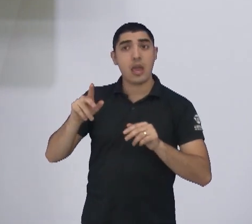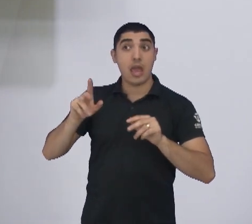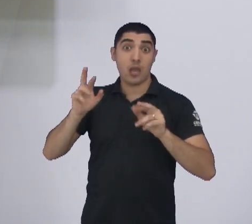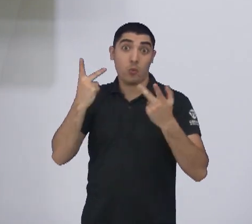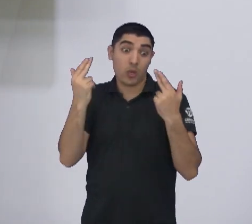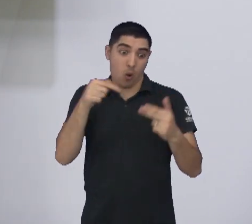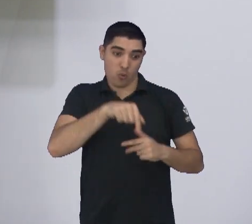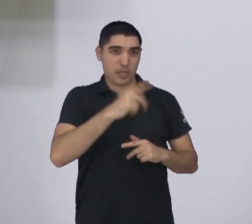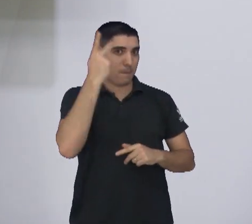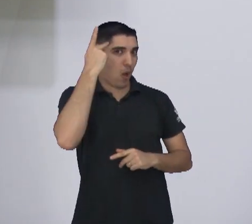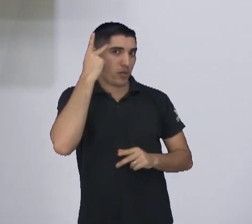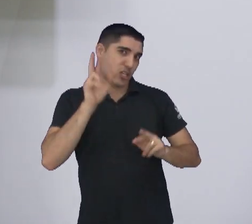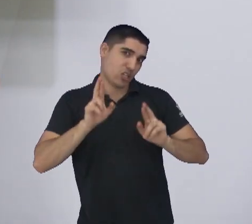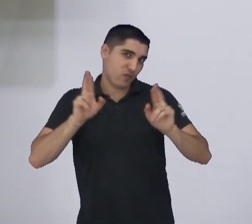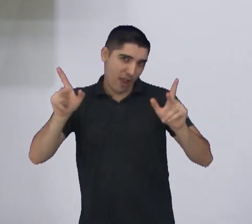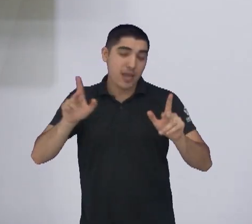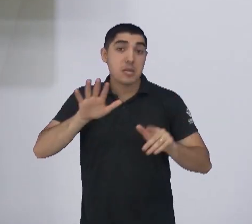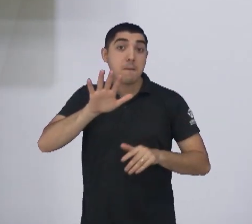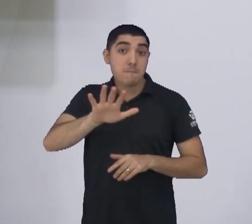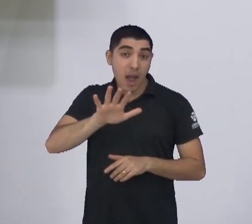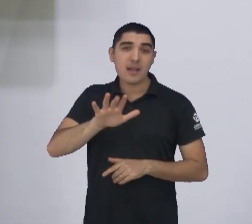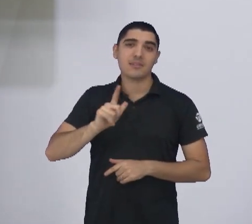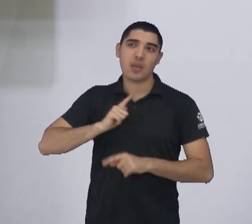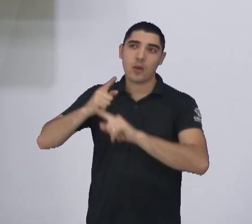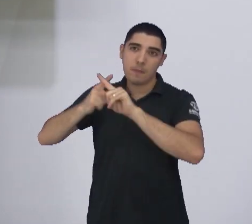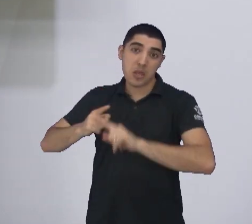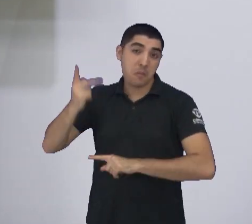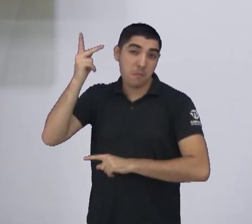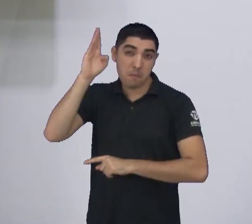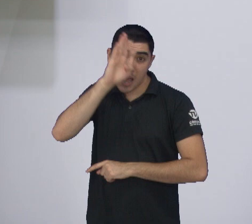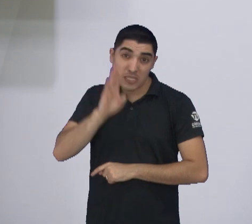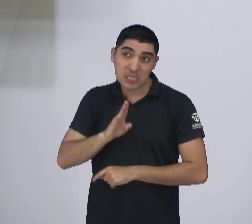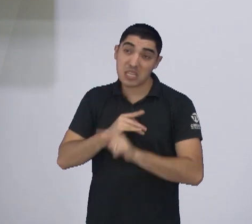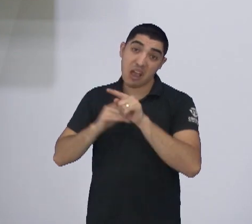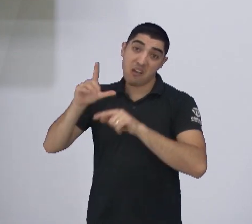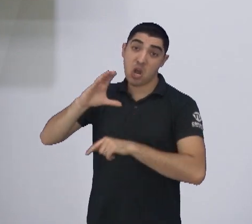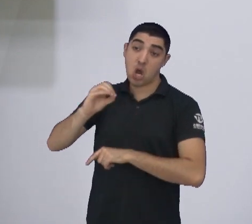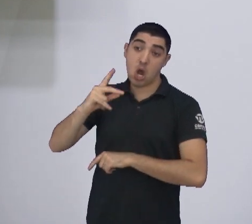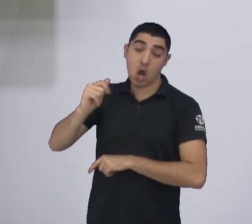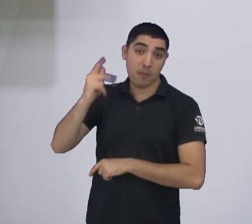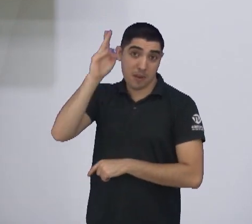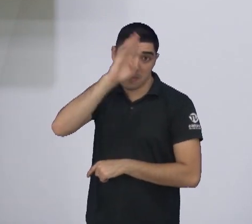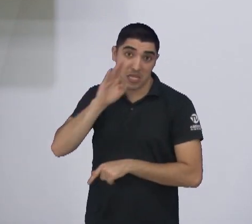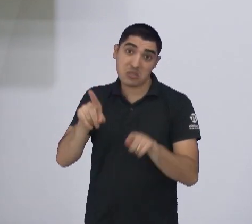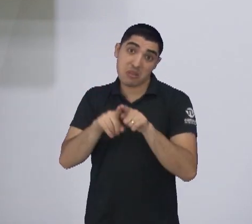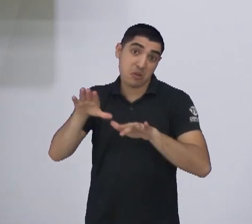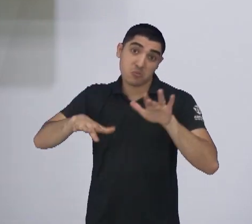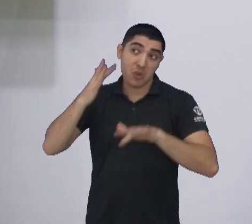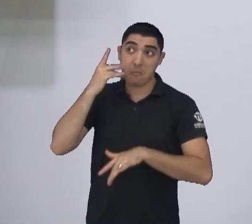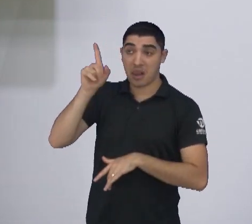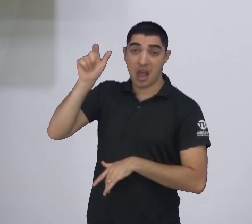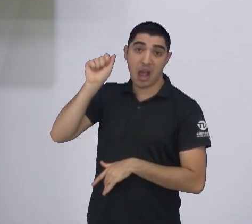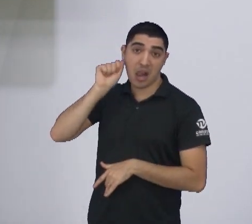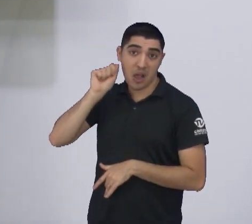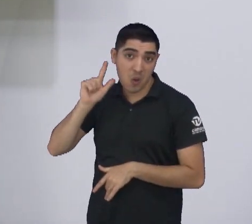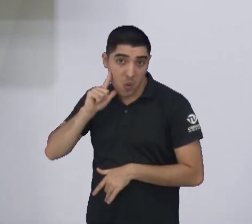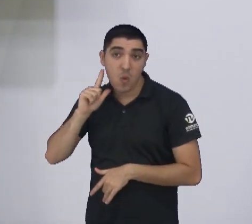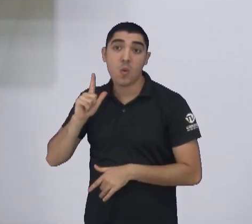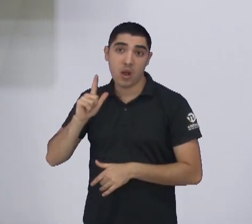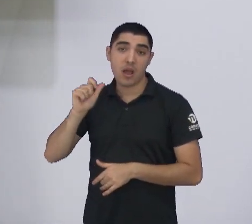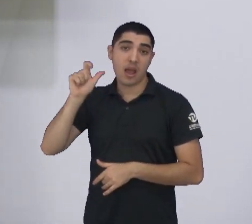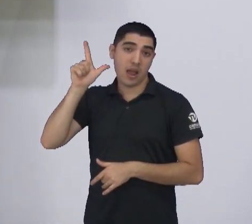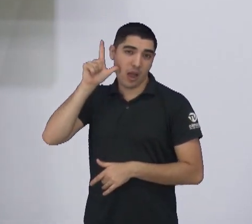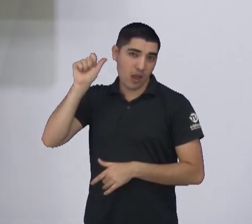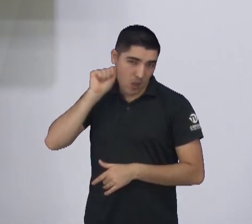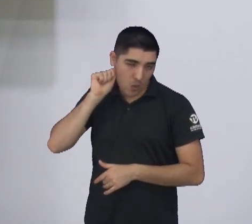Paulista. Mas ainda tem o brasileiro, às vezes disputa a Copa do Brasil, né, o time da Alagoas, seja o CSA ou o CRB, então a